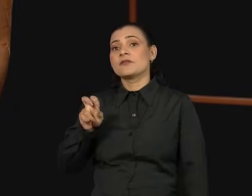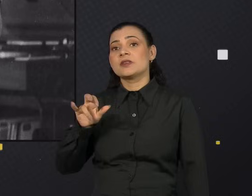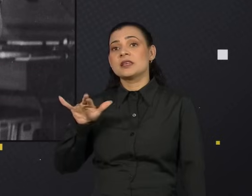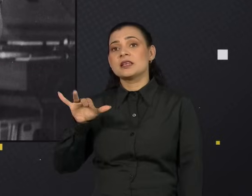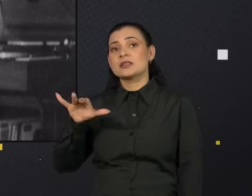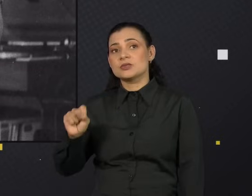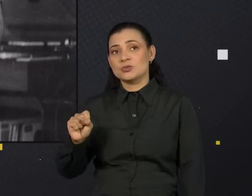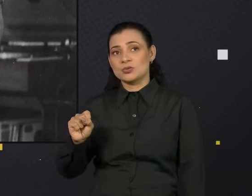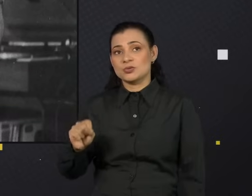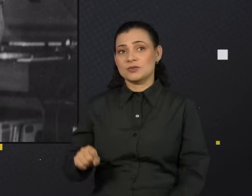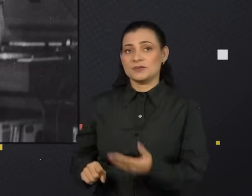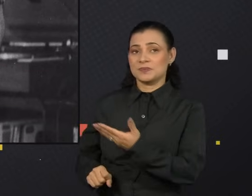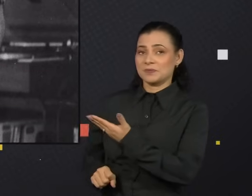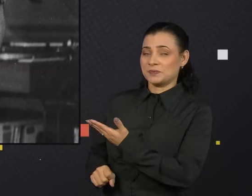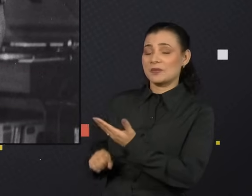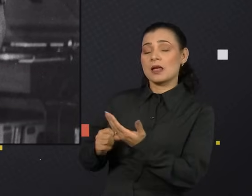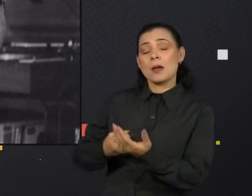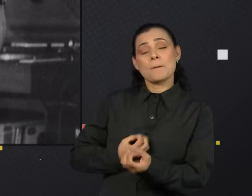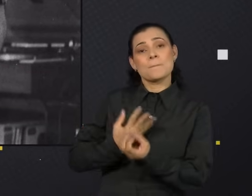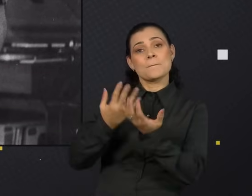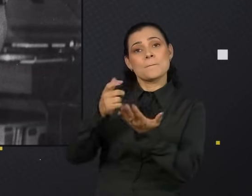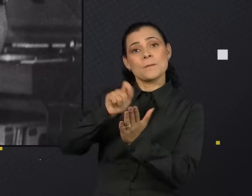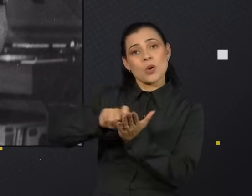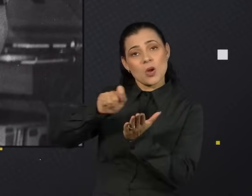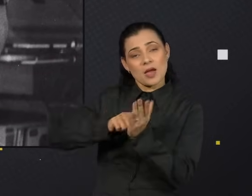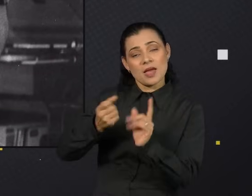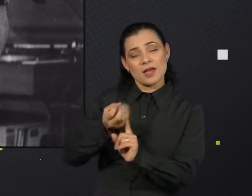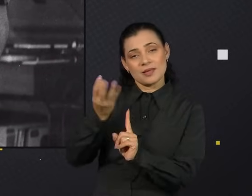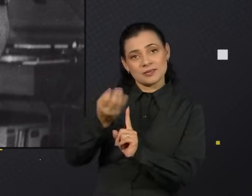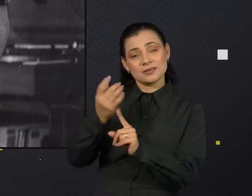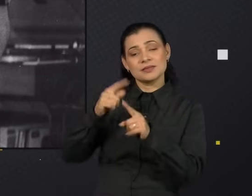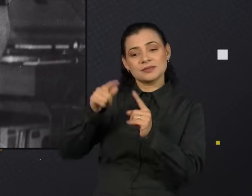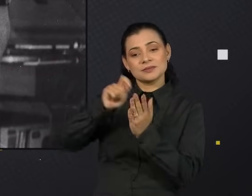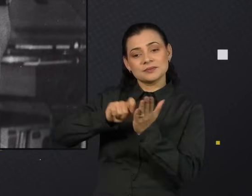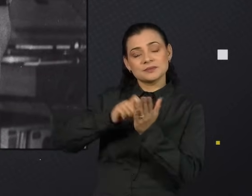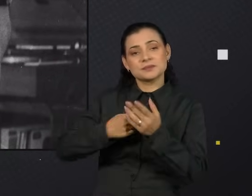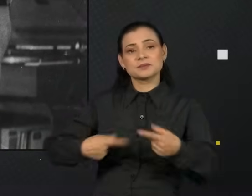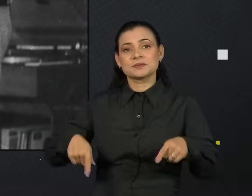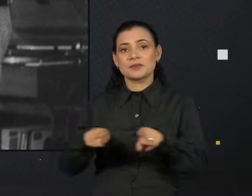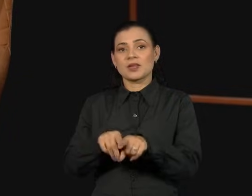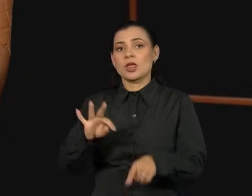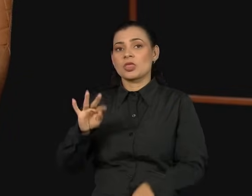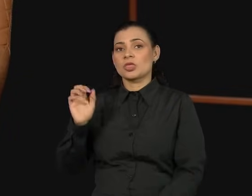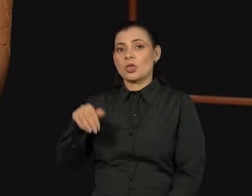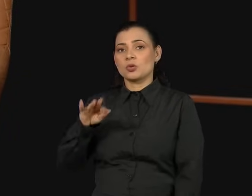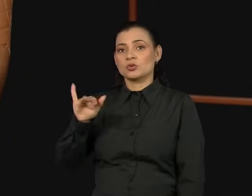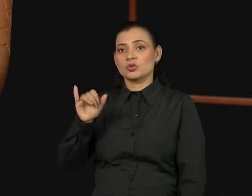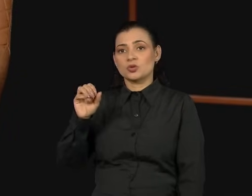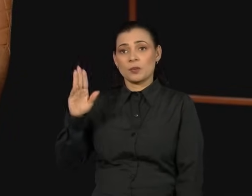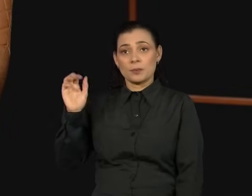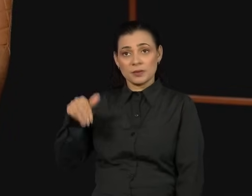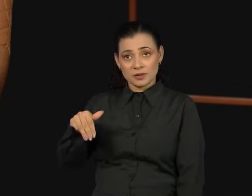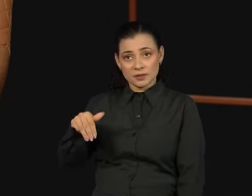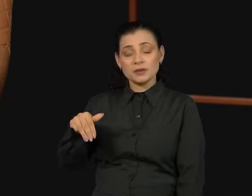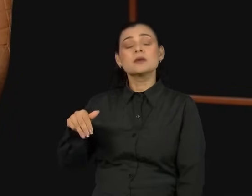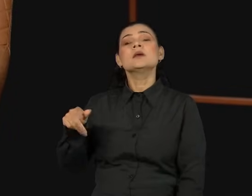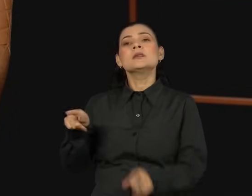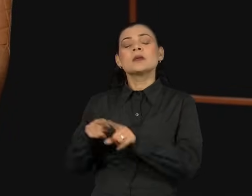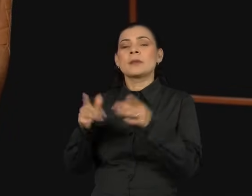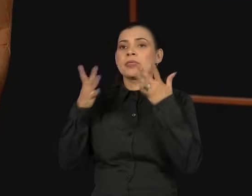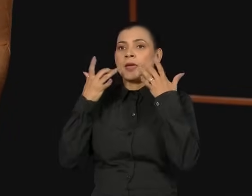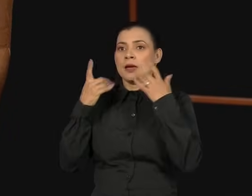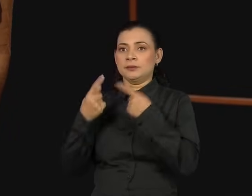é um poeta do livro que, a certa altura, parceria com Tom Jobim e o